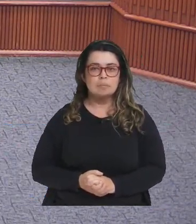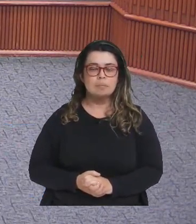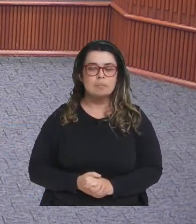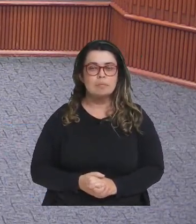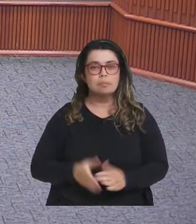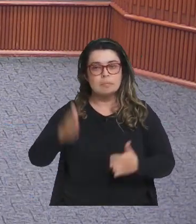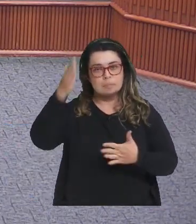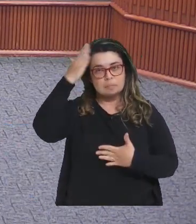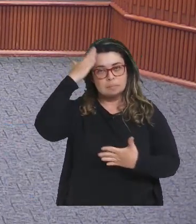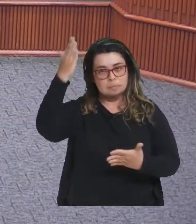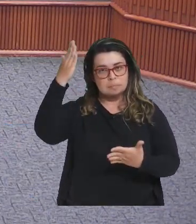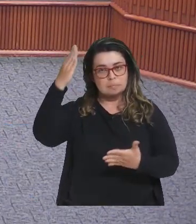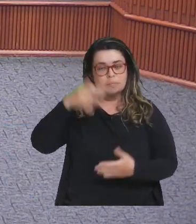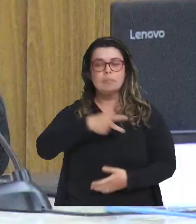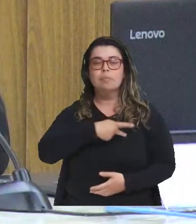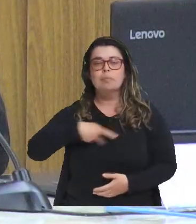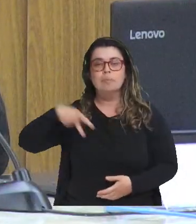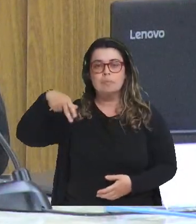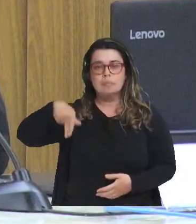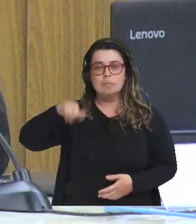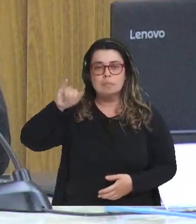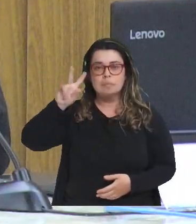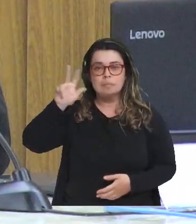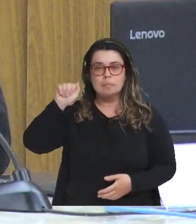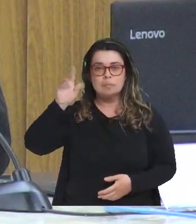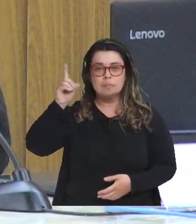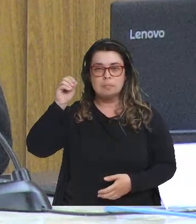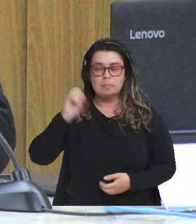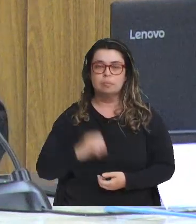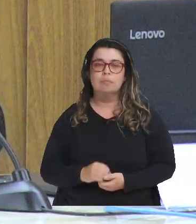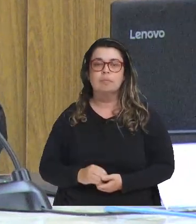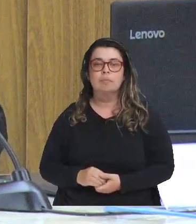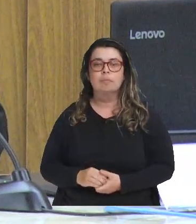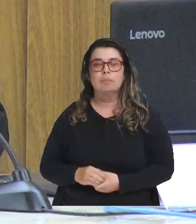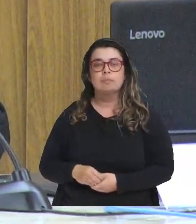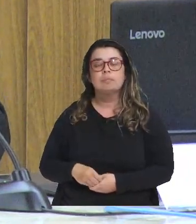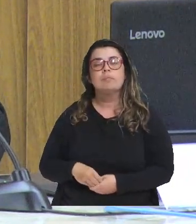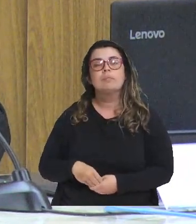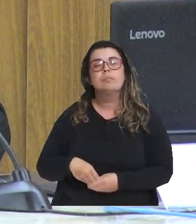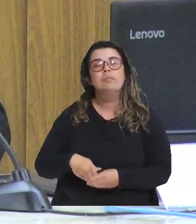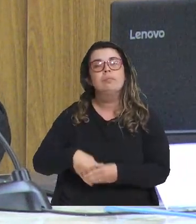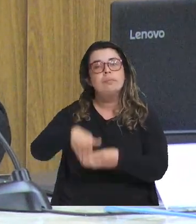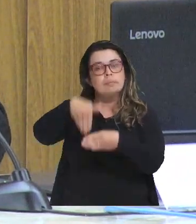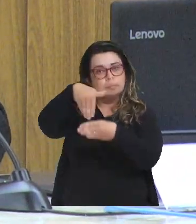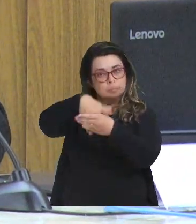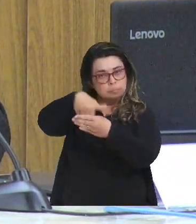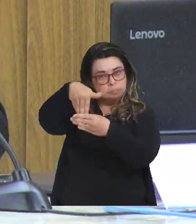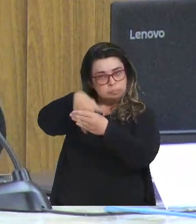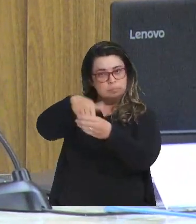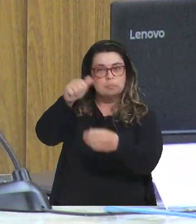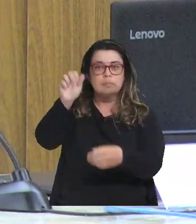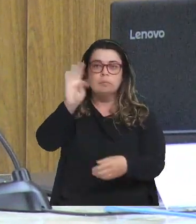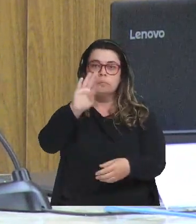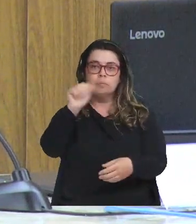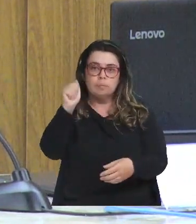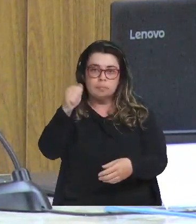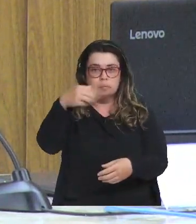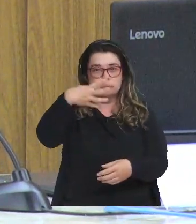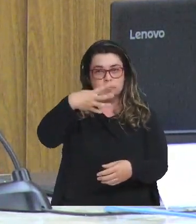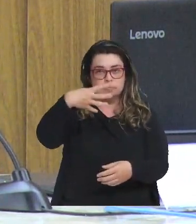Obrigado, vereador pastor Nivaldo. Em votação, a ata número 42